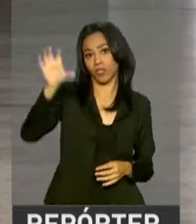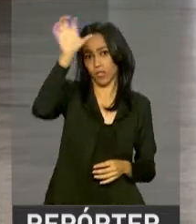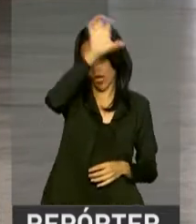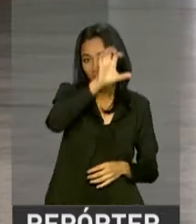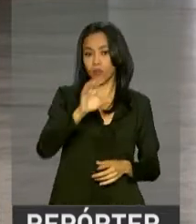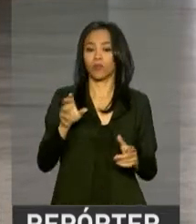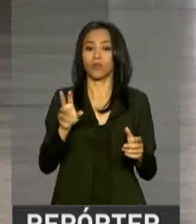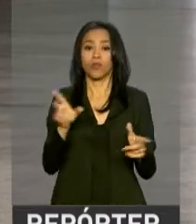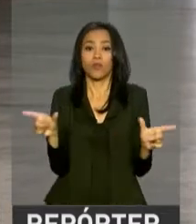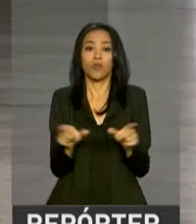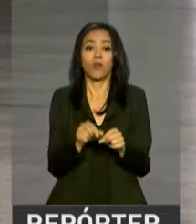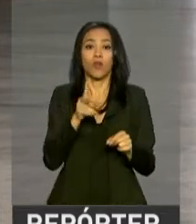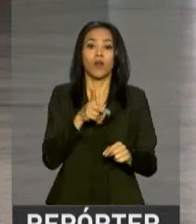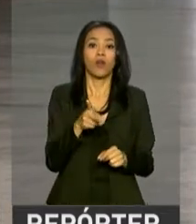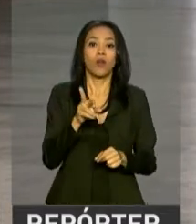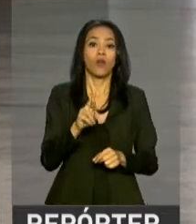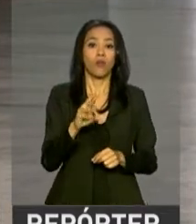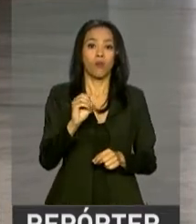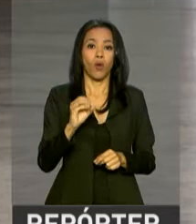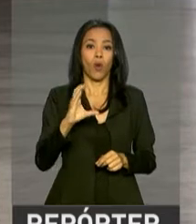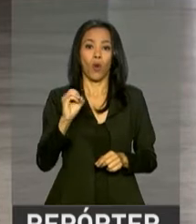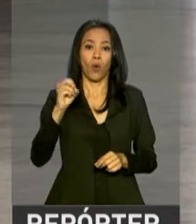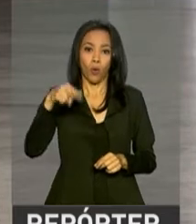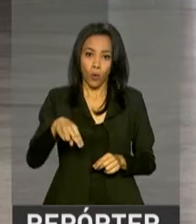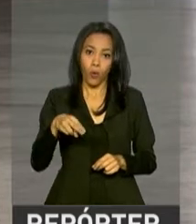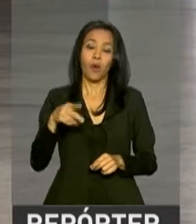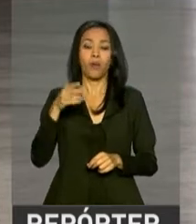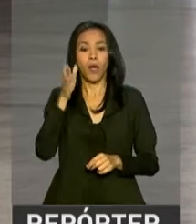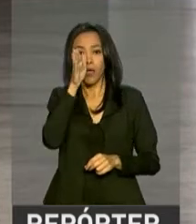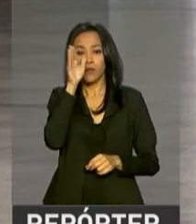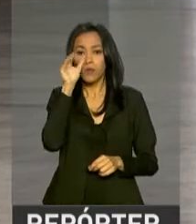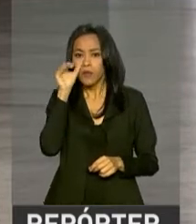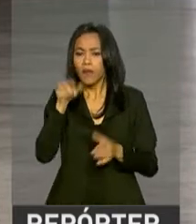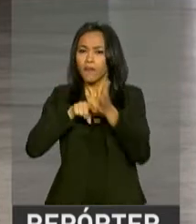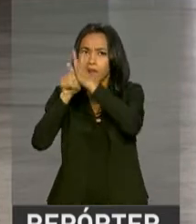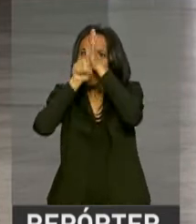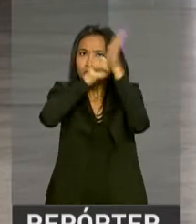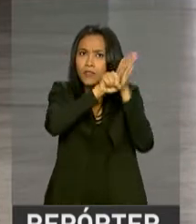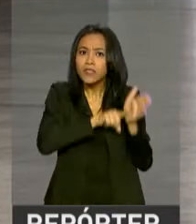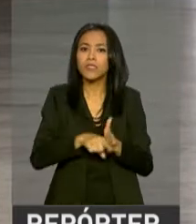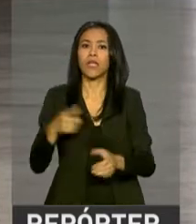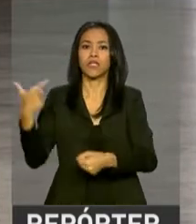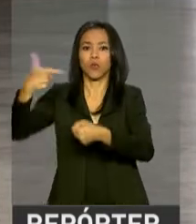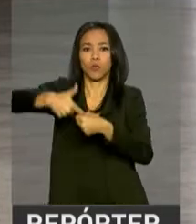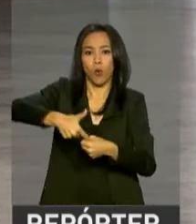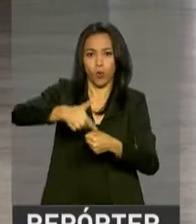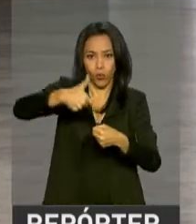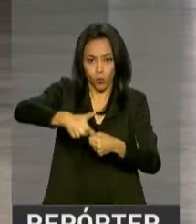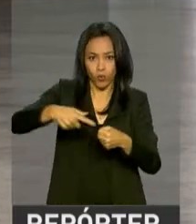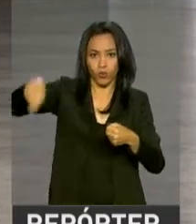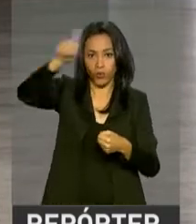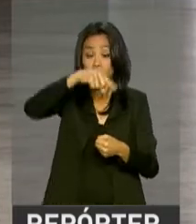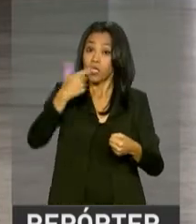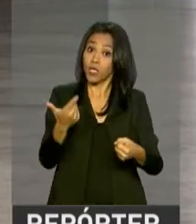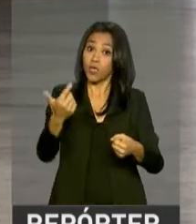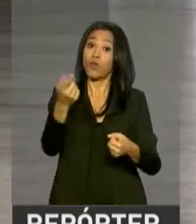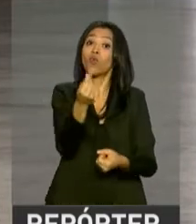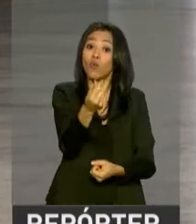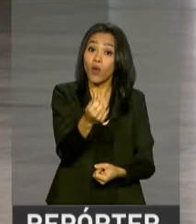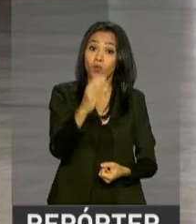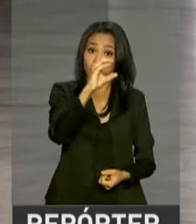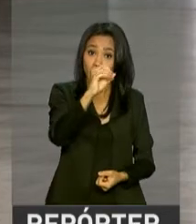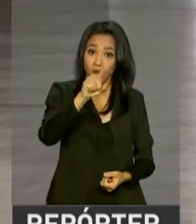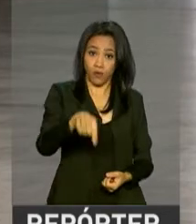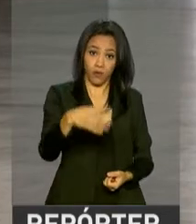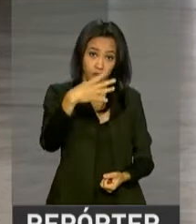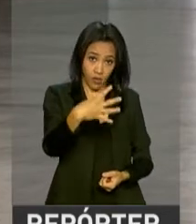municipais na fiscalização dos postos de combustíveis a idéia é fazer com que o desconto de 46 centavos no litro